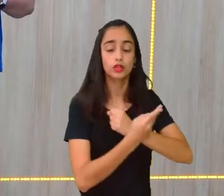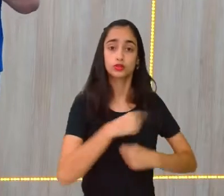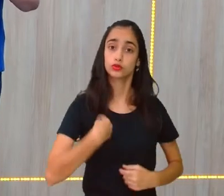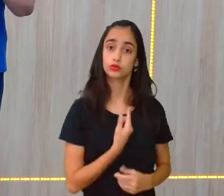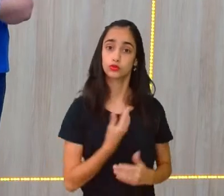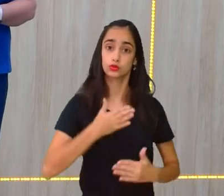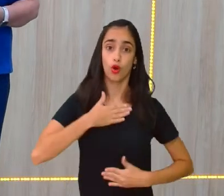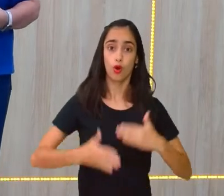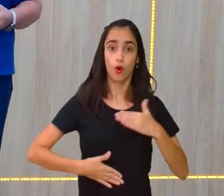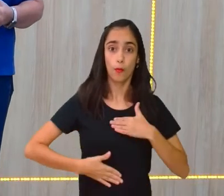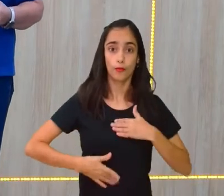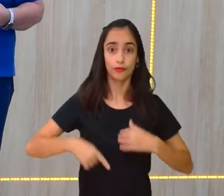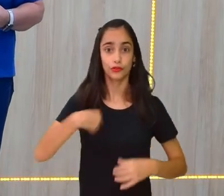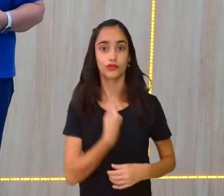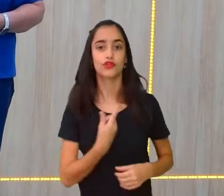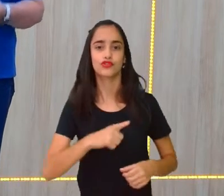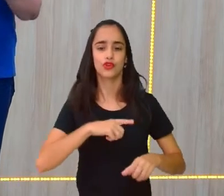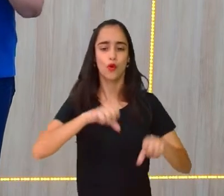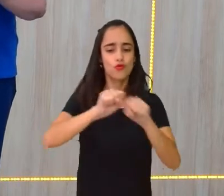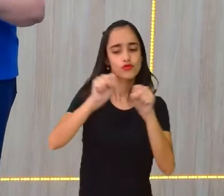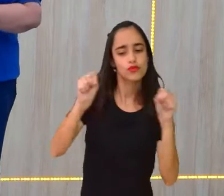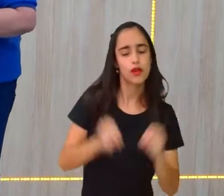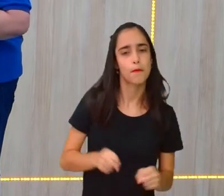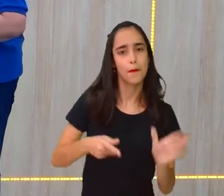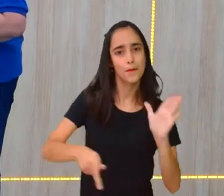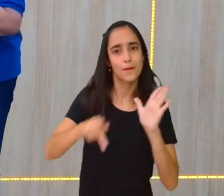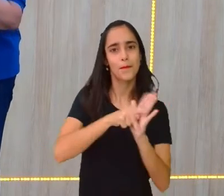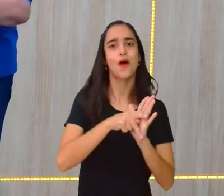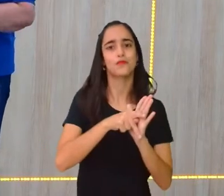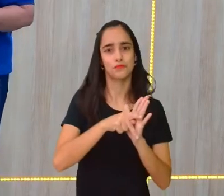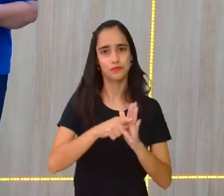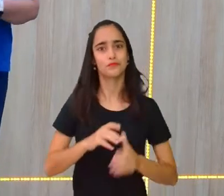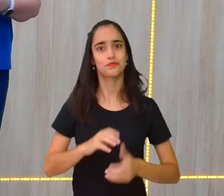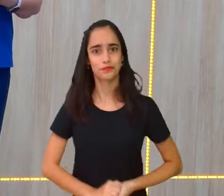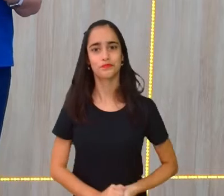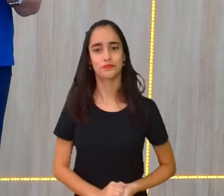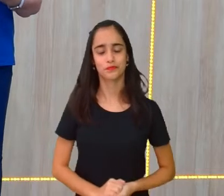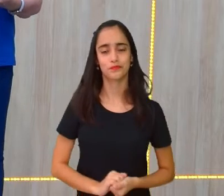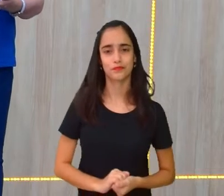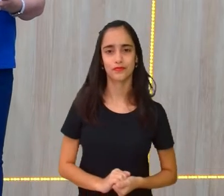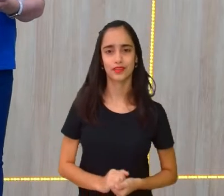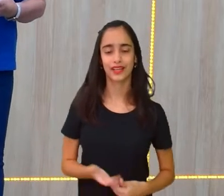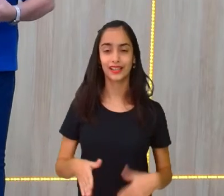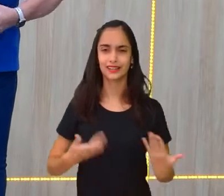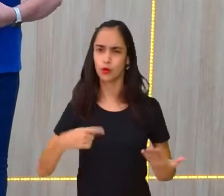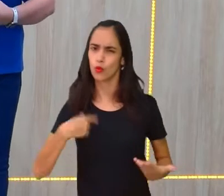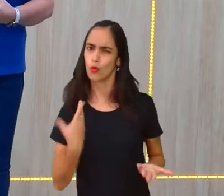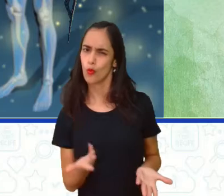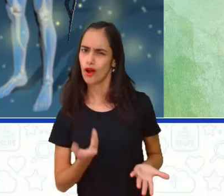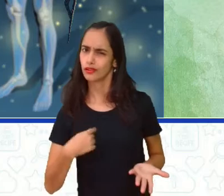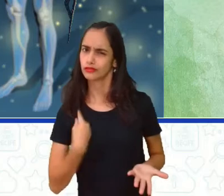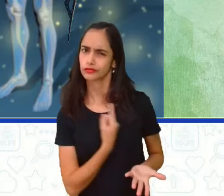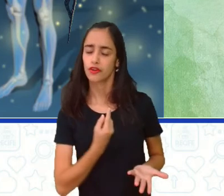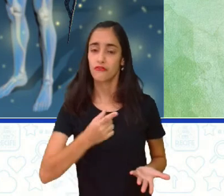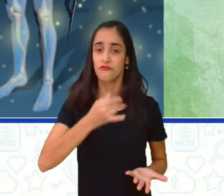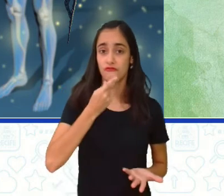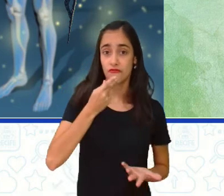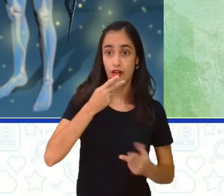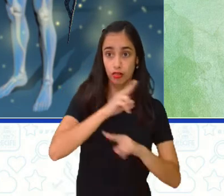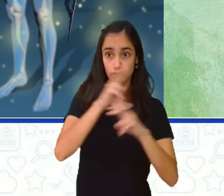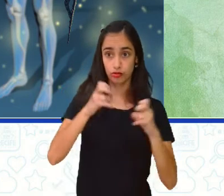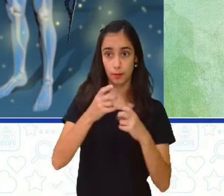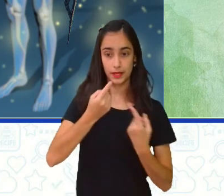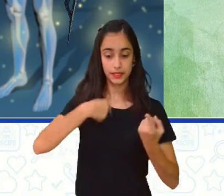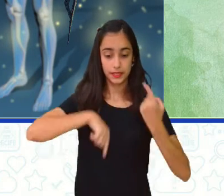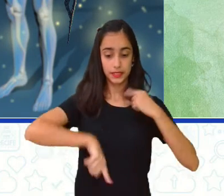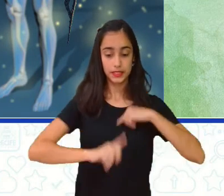sistema especialmente para fazer isso. E aí, quando a gente fala de sistema imunológico, a gente precisa saber logo o que é. O